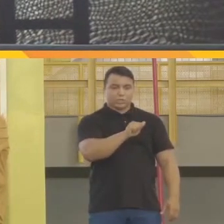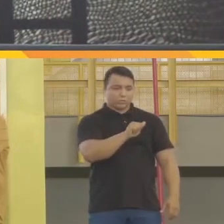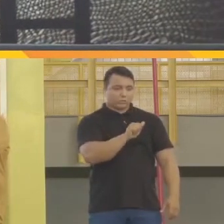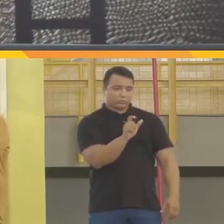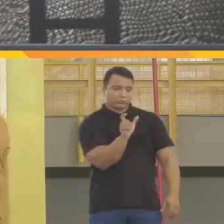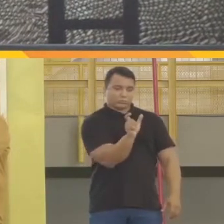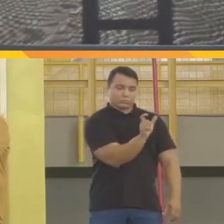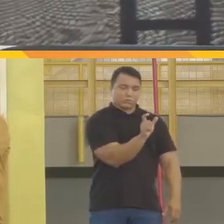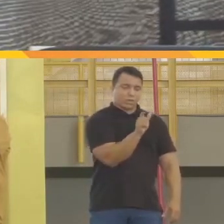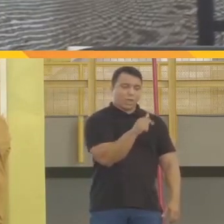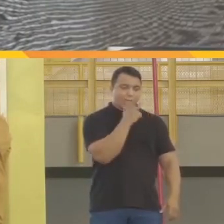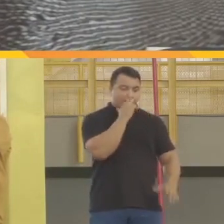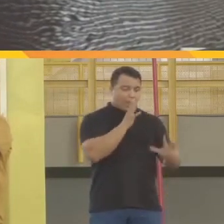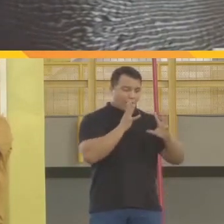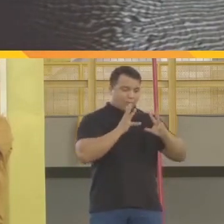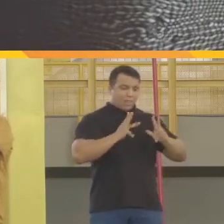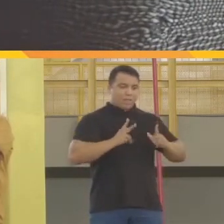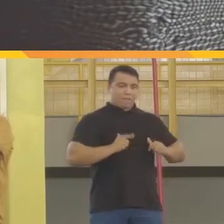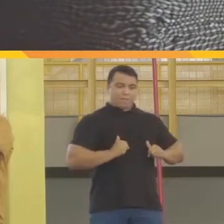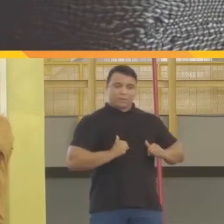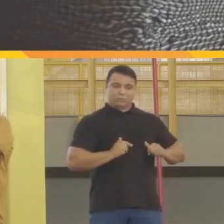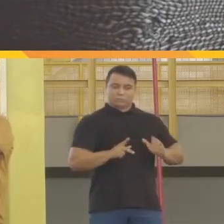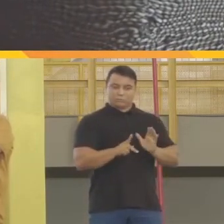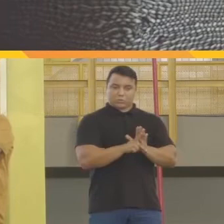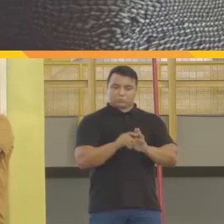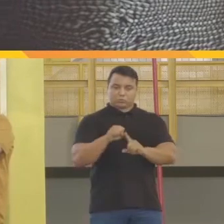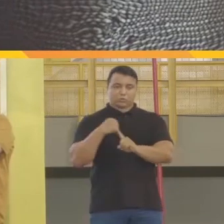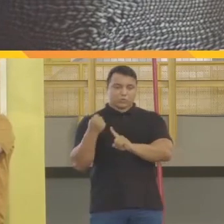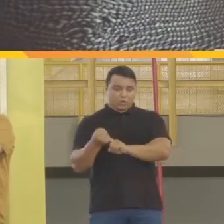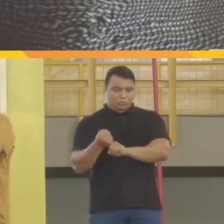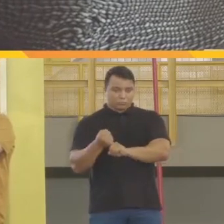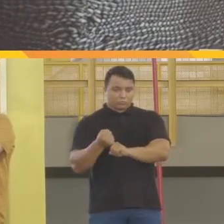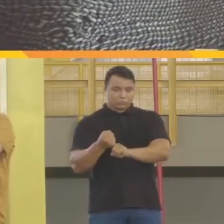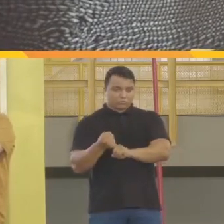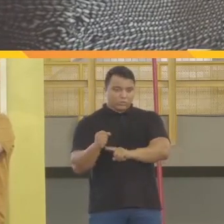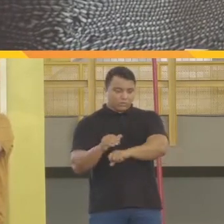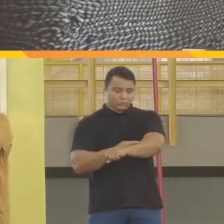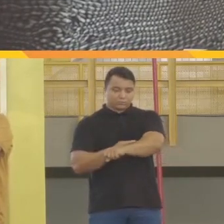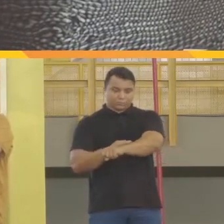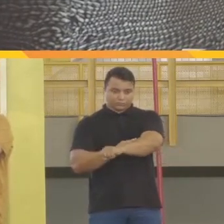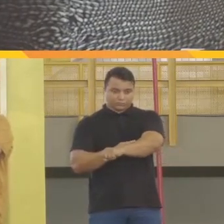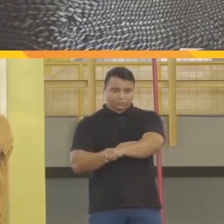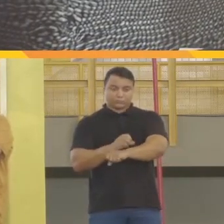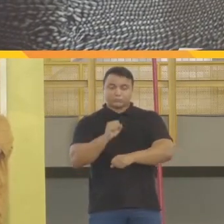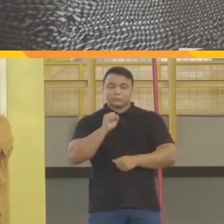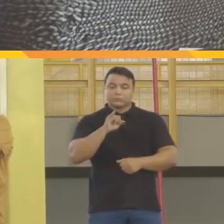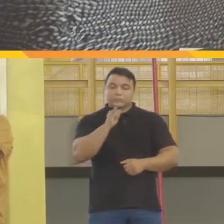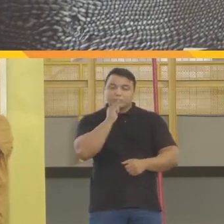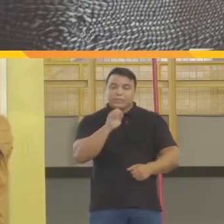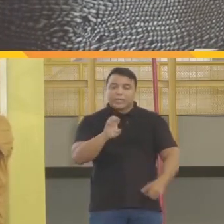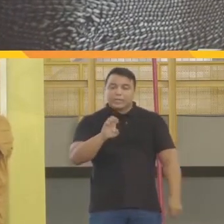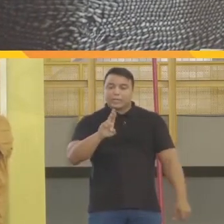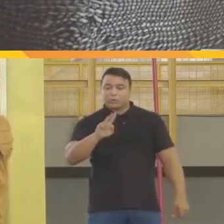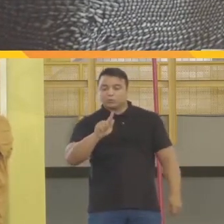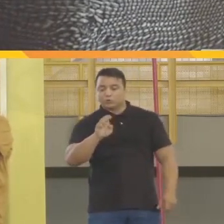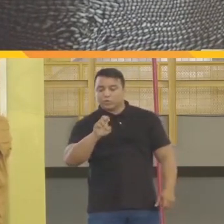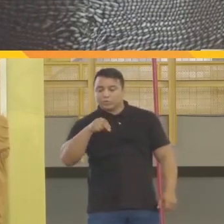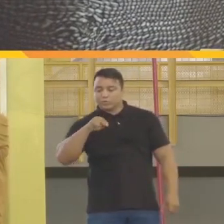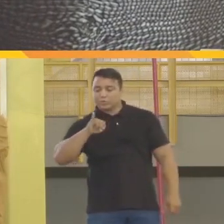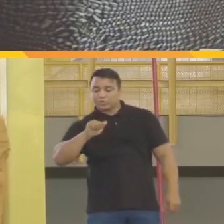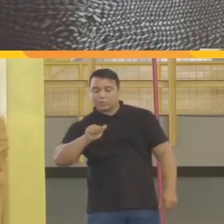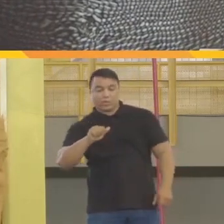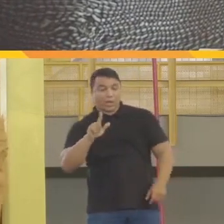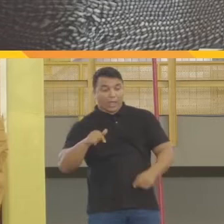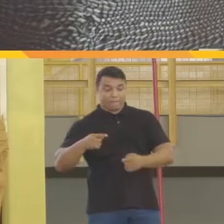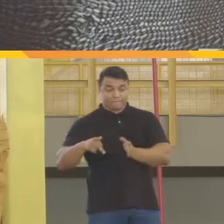Eugenia, limpeza étnico-social. Sempre que você ouvir falar de eugenia, estamos falando